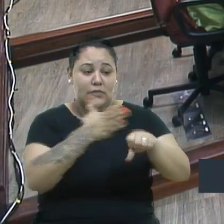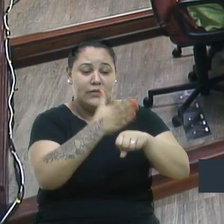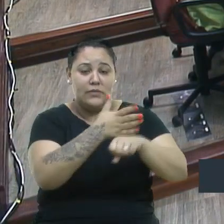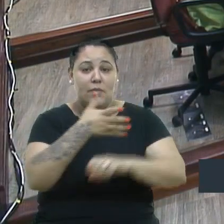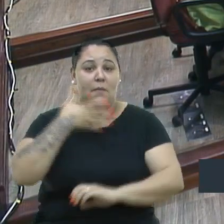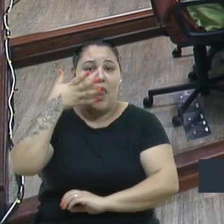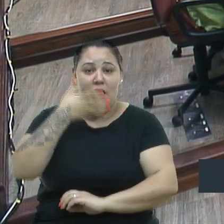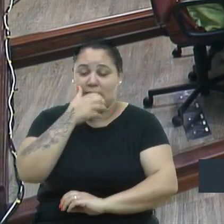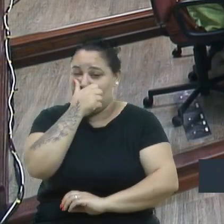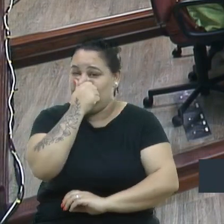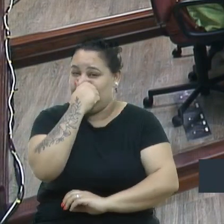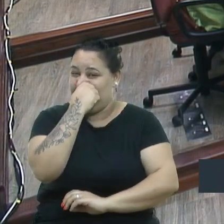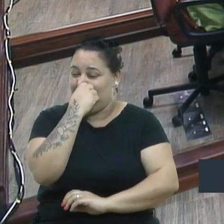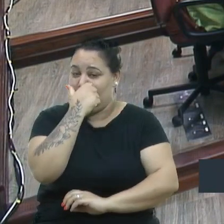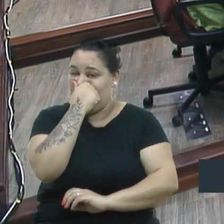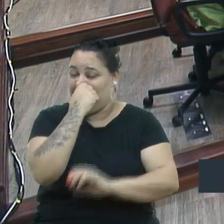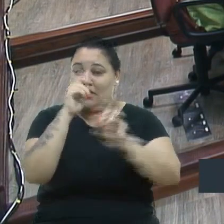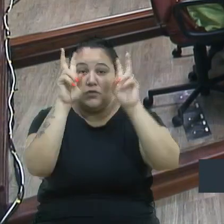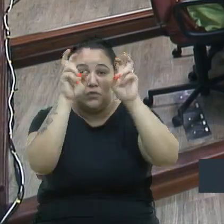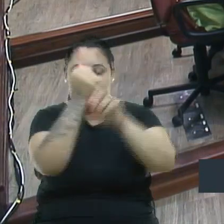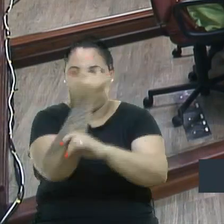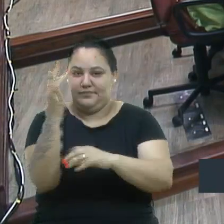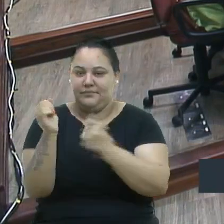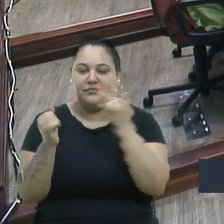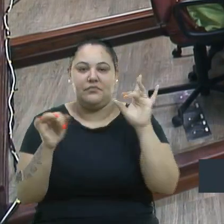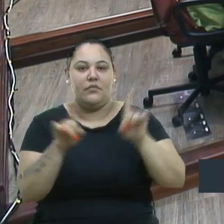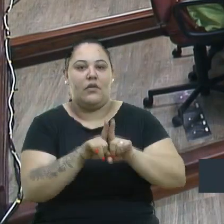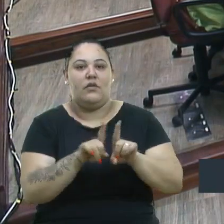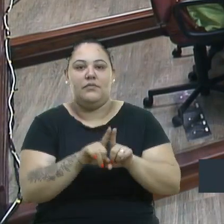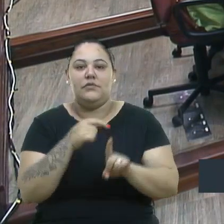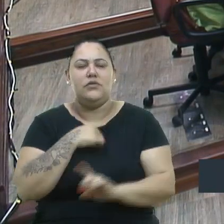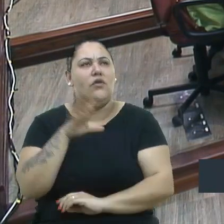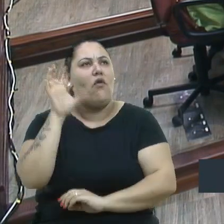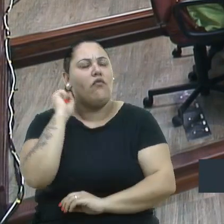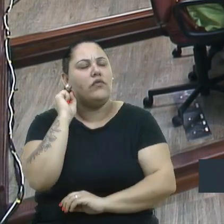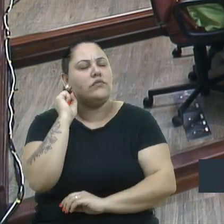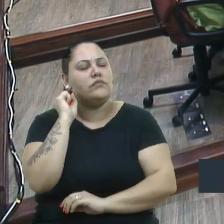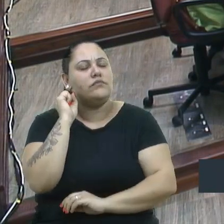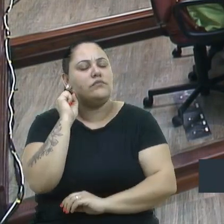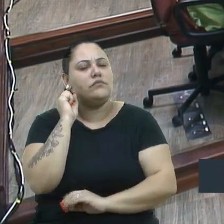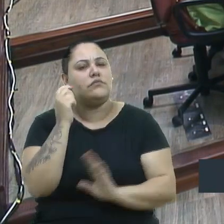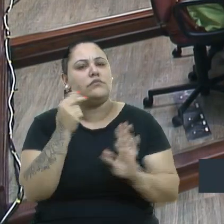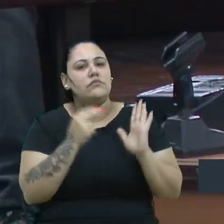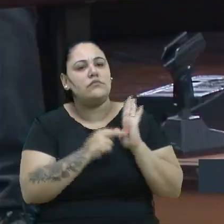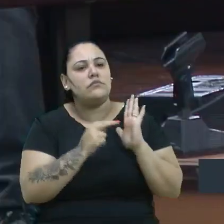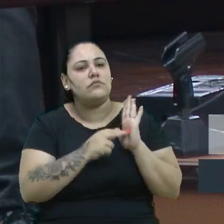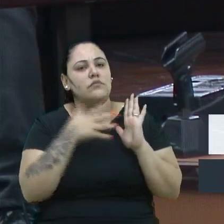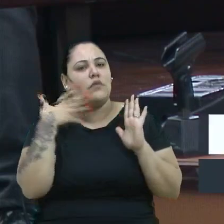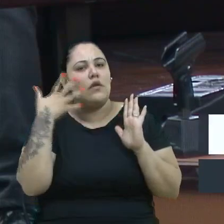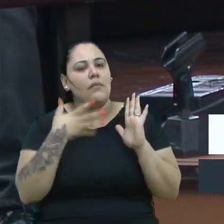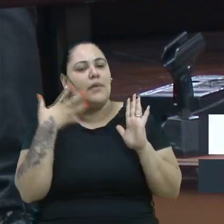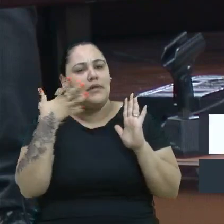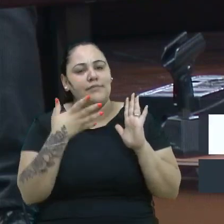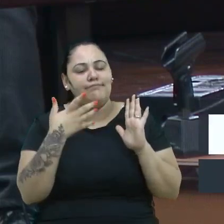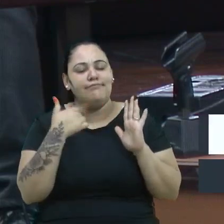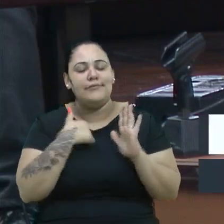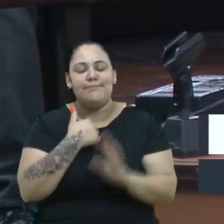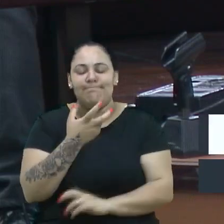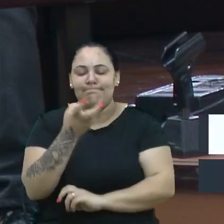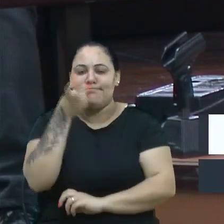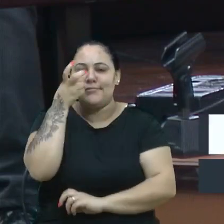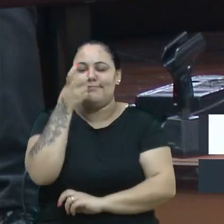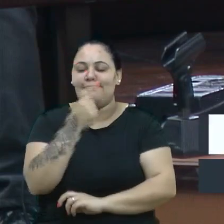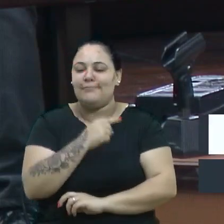palestra sobre meio ambiente, e lá, escutando a palestra, eu vi que nós estamos muito atrasados no meio